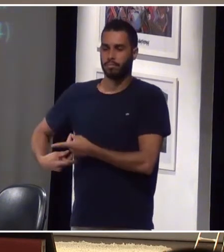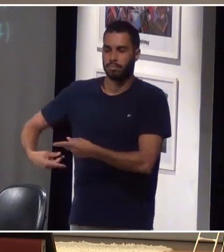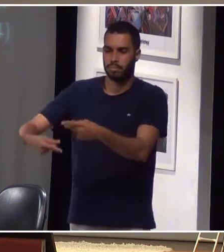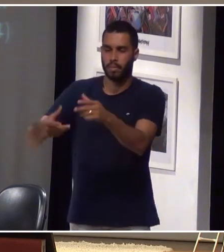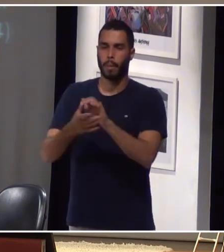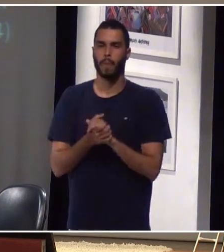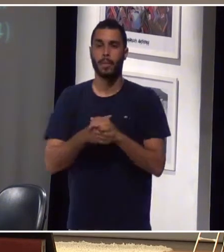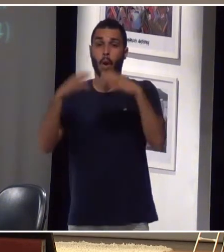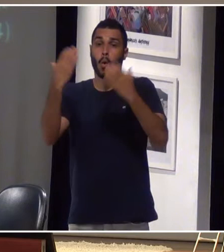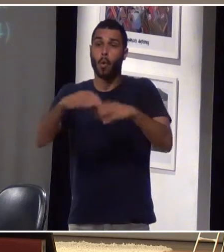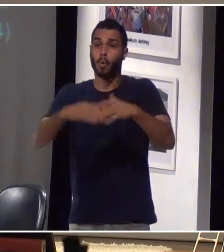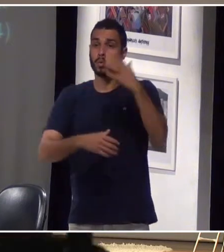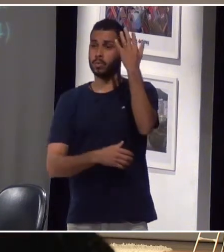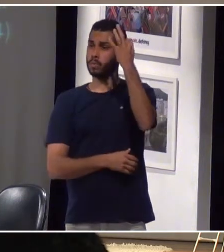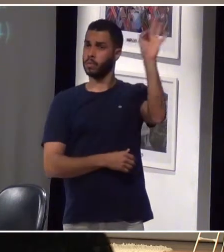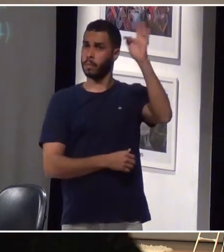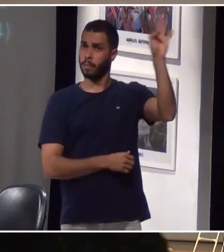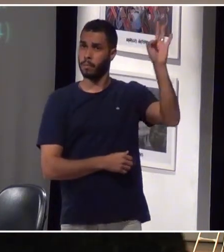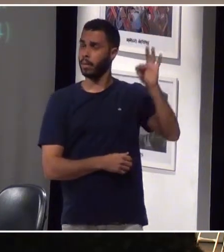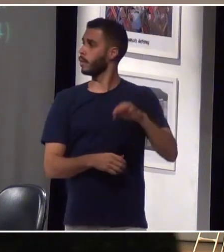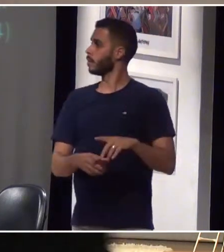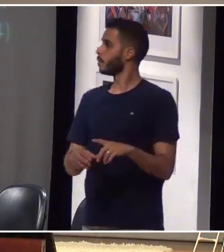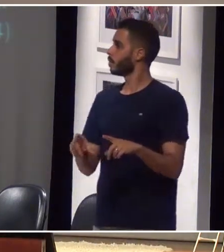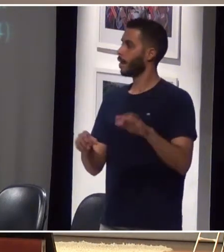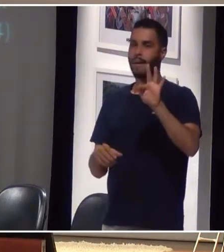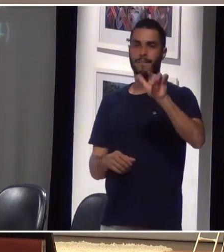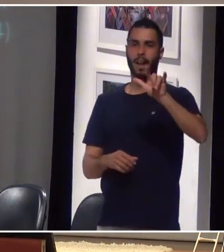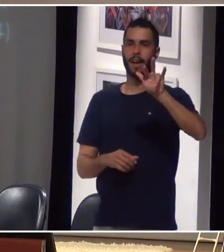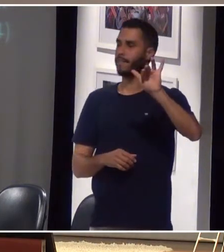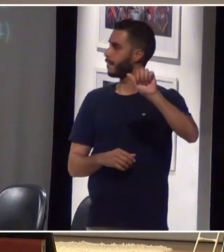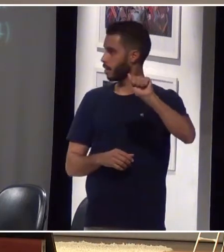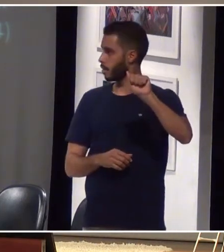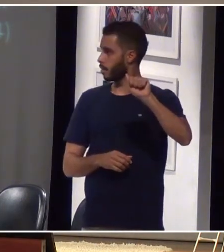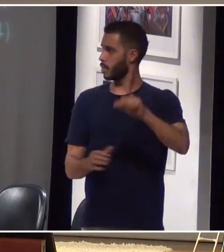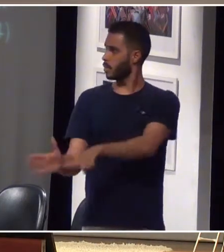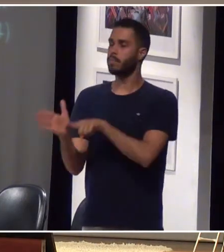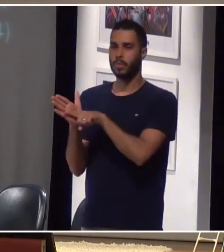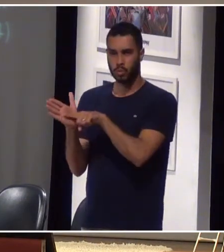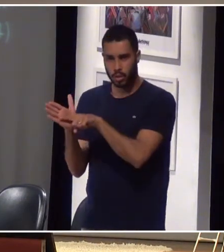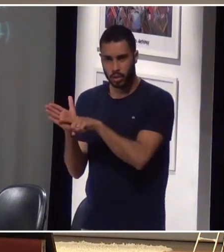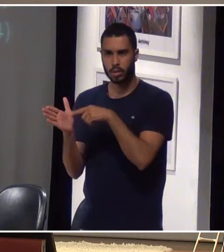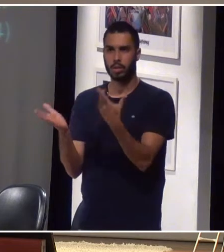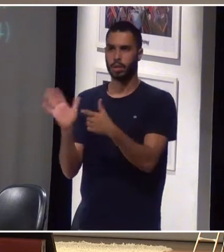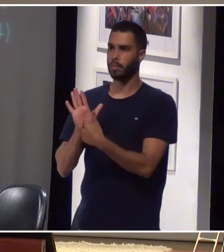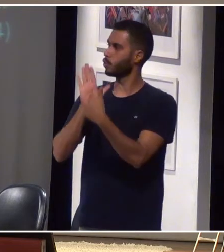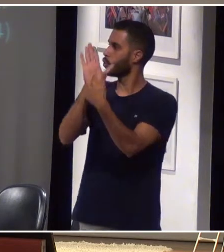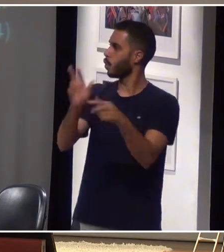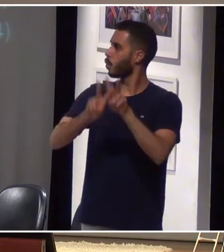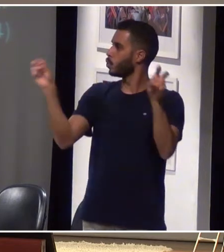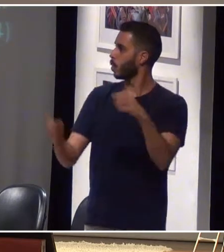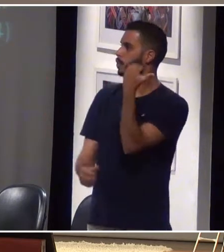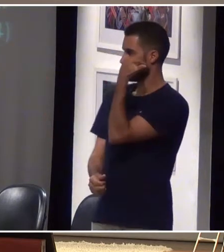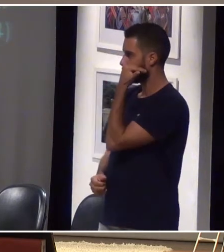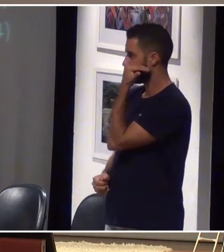relação aos concursos nas federais, a Flaviane Reis, também surda, fez uma pesquisa, um levantamento sobre o número